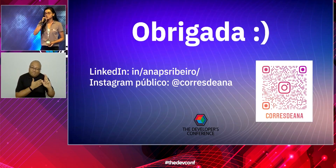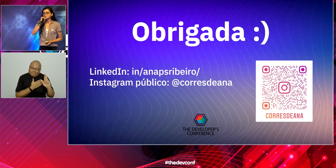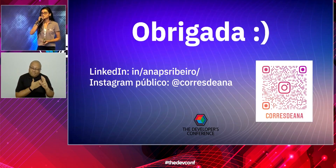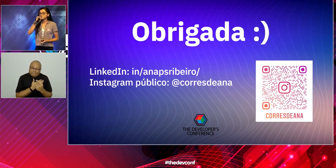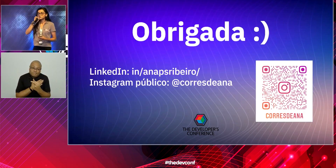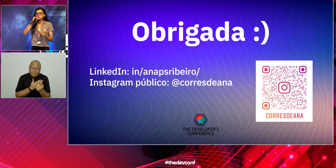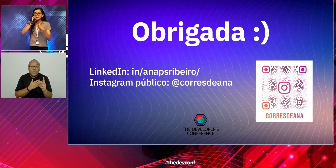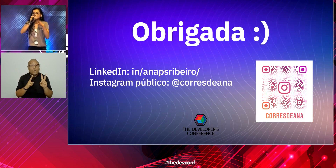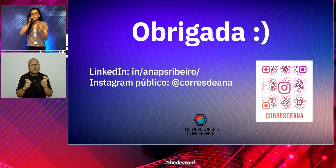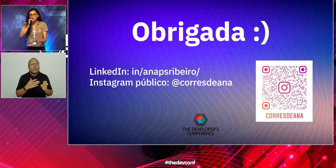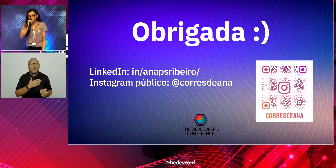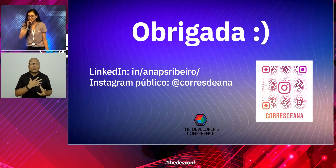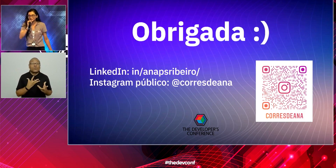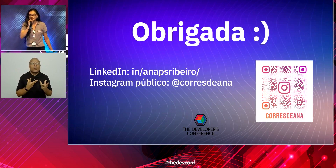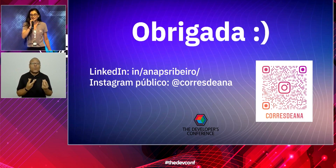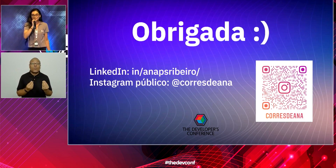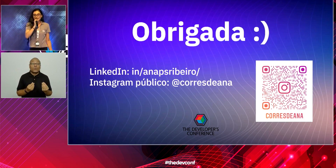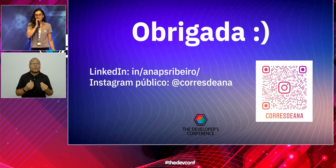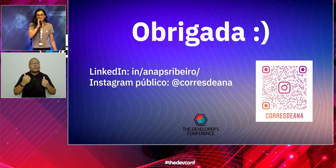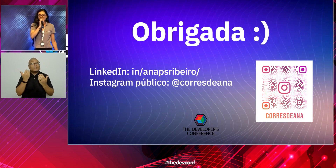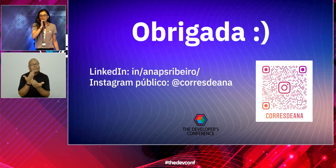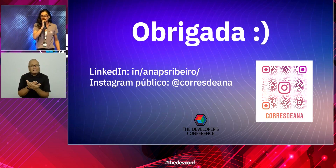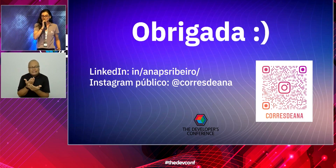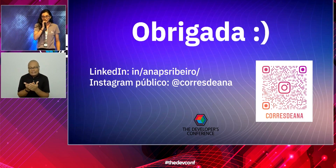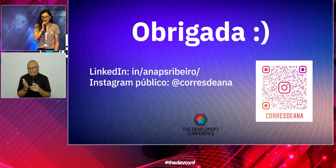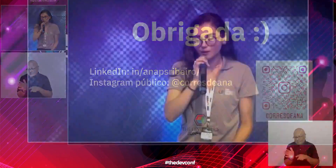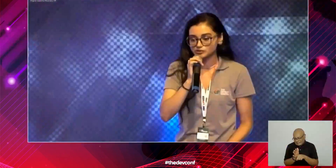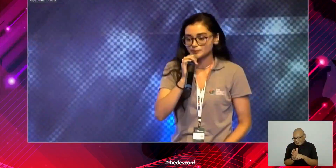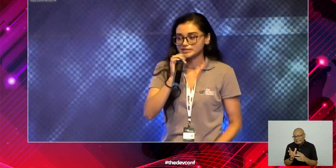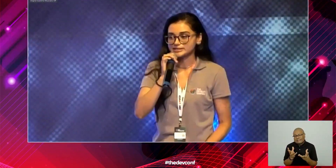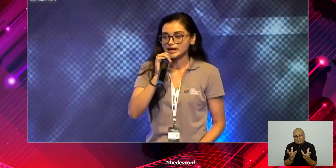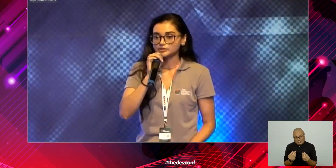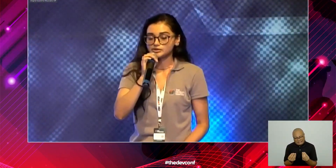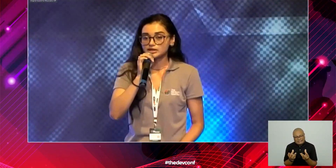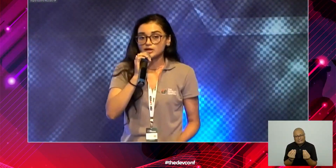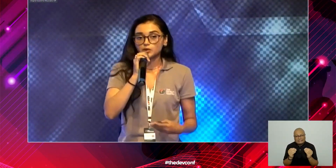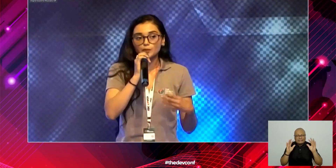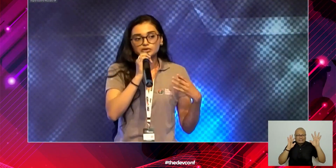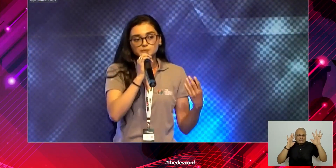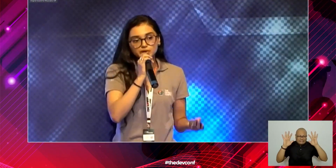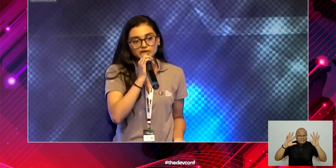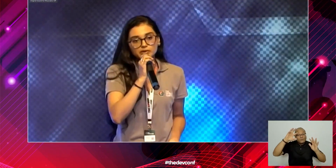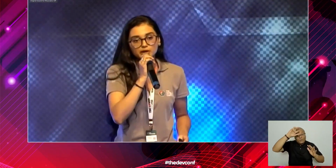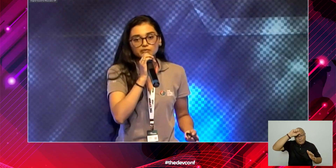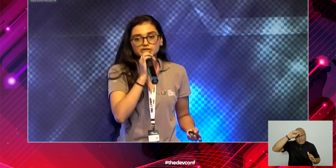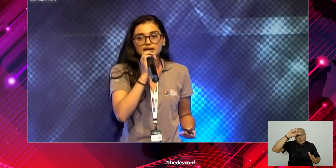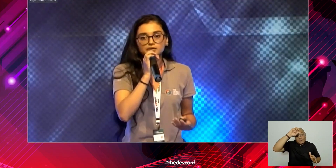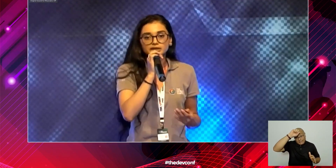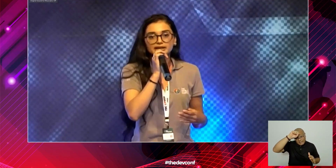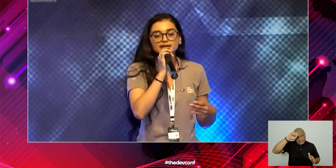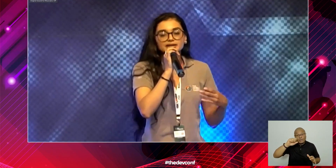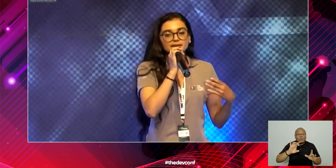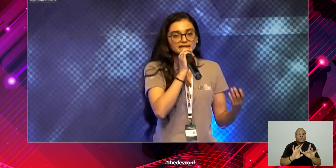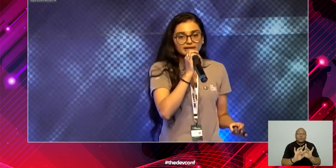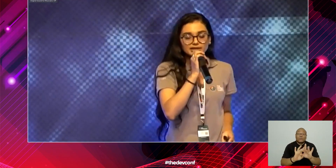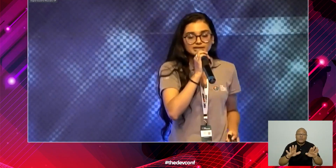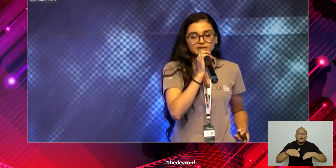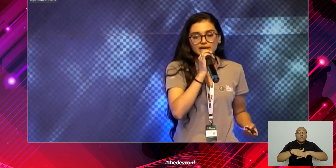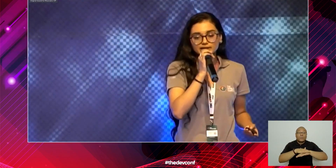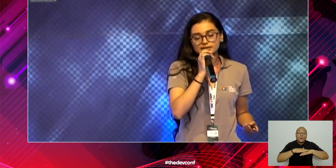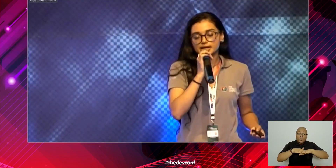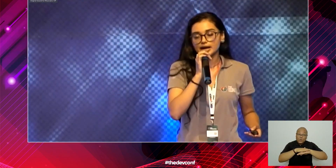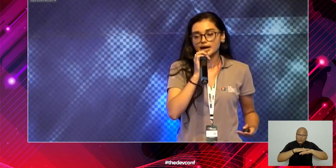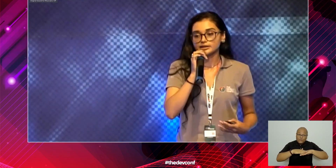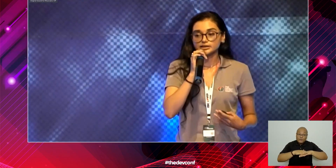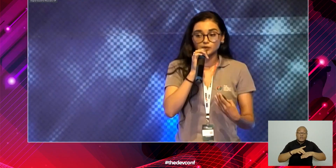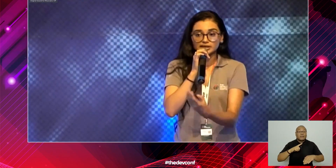eu gosto muito, que eu tenho que estudar muito também para refinar alguns aprendizados. Estou muito disponível para conversar com quem também